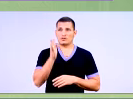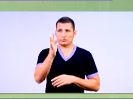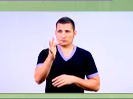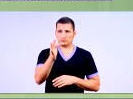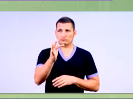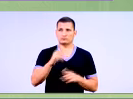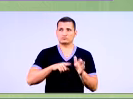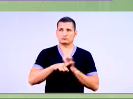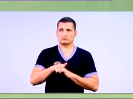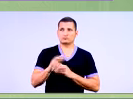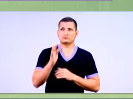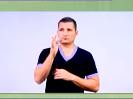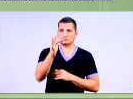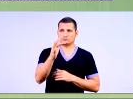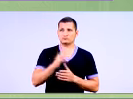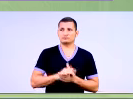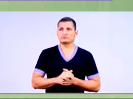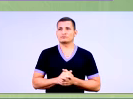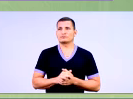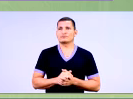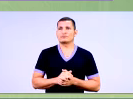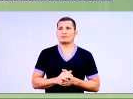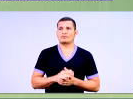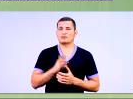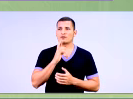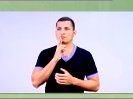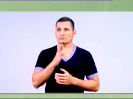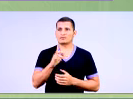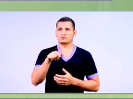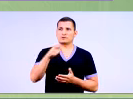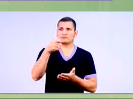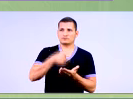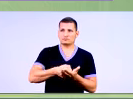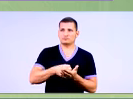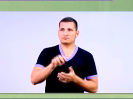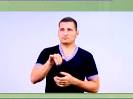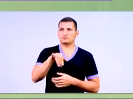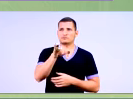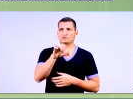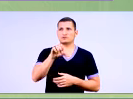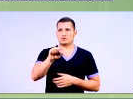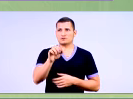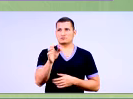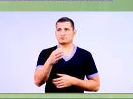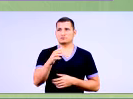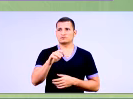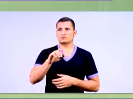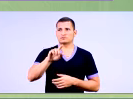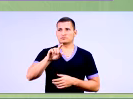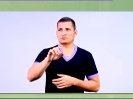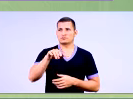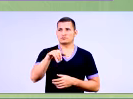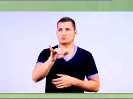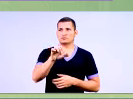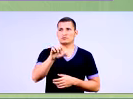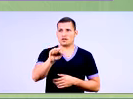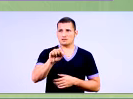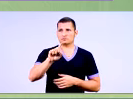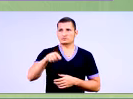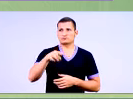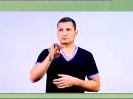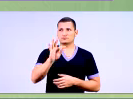A resposta é afirmativa, certo? Yes, they will. Por que é que tem they? They. Por que tem o pronome